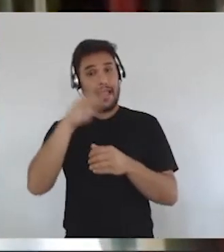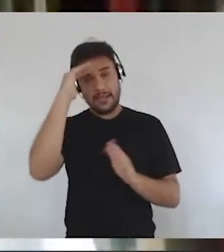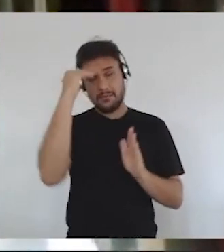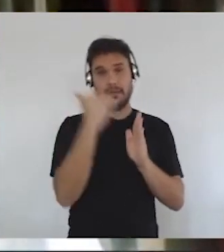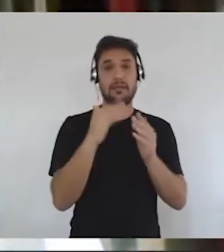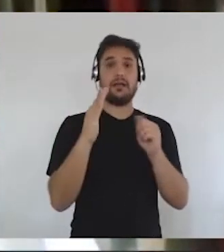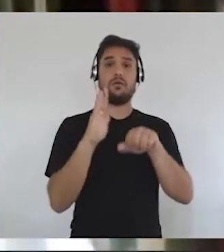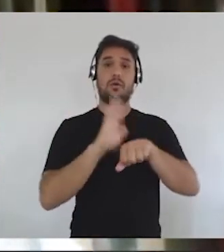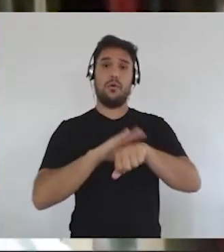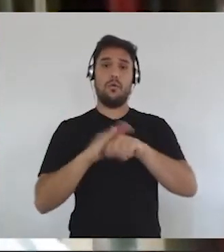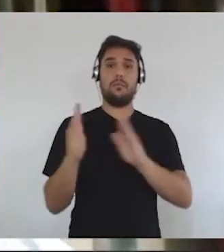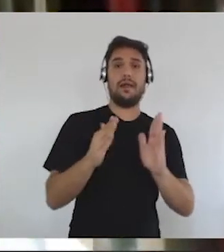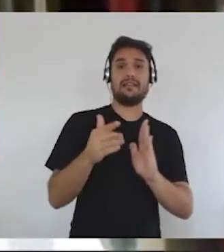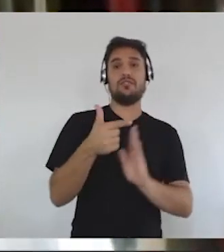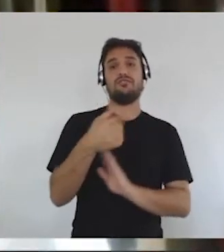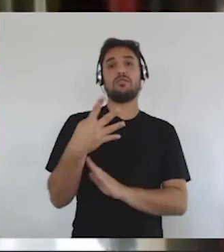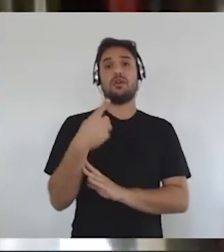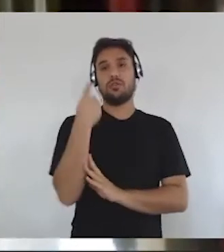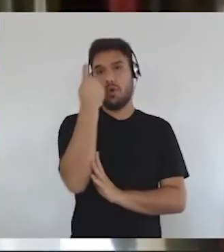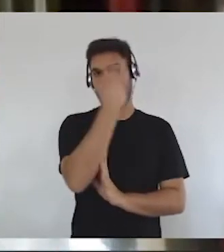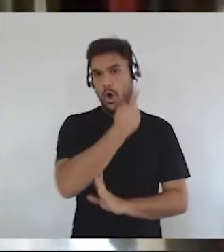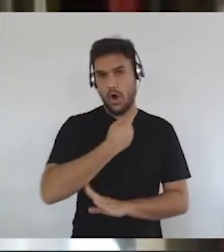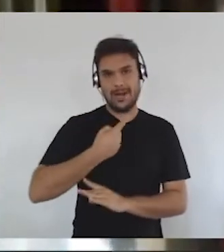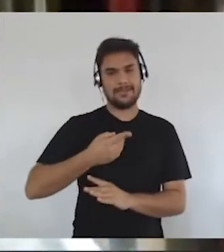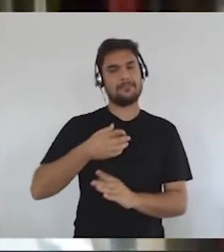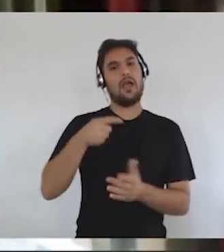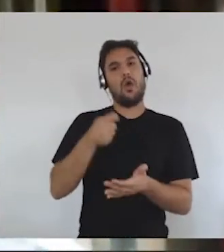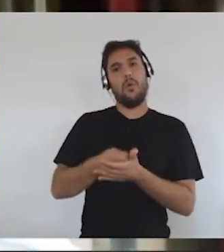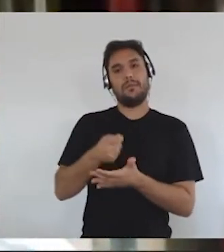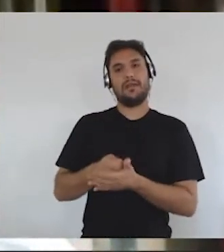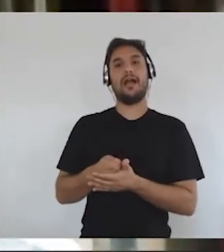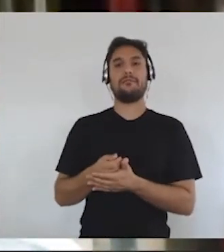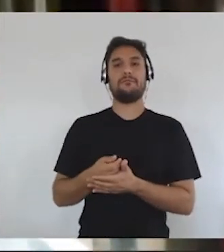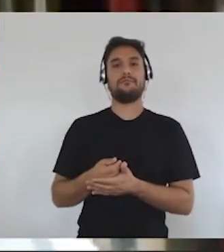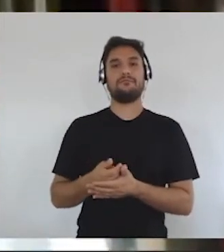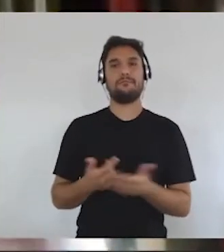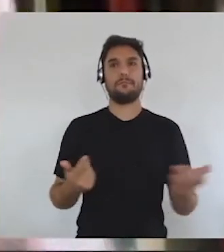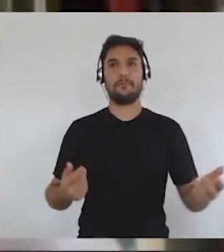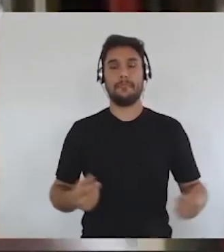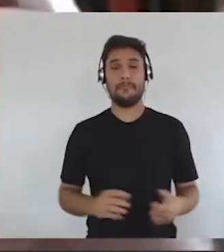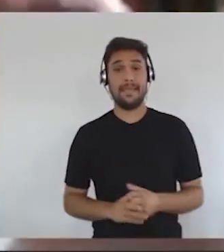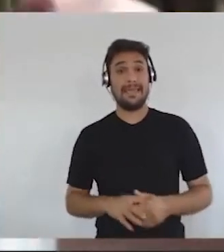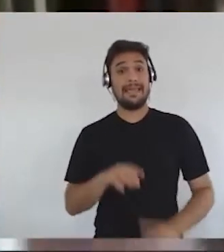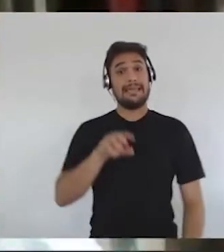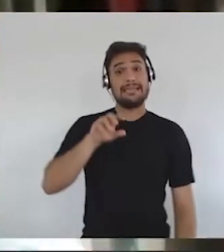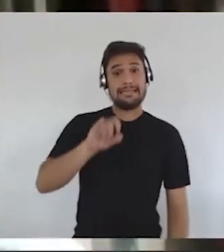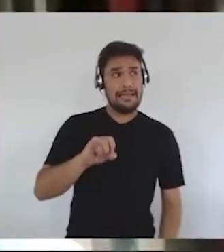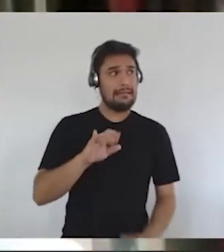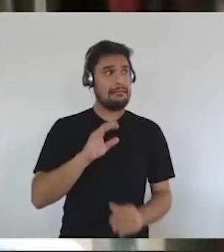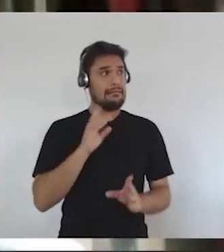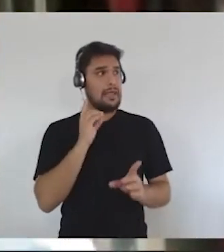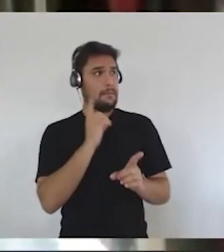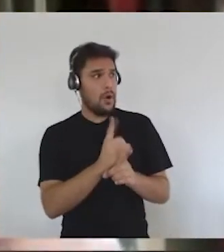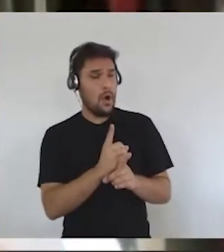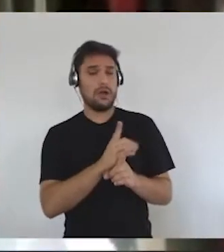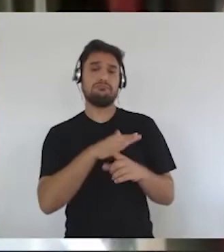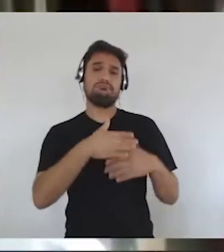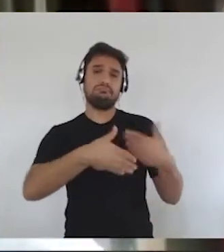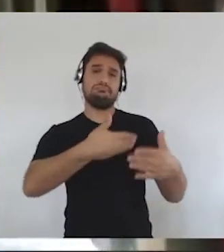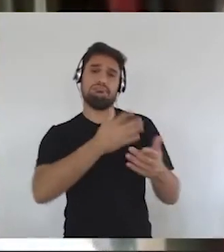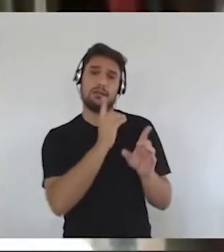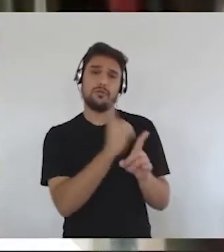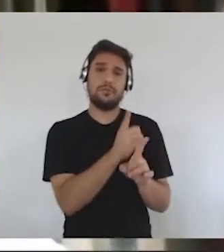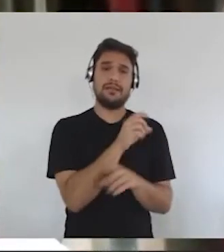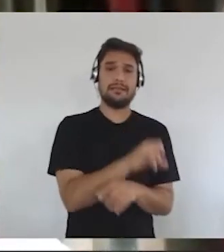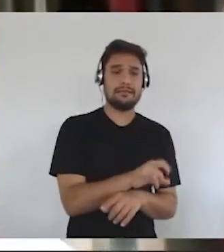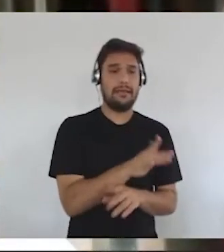é 24 horas. É o prazo exíguo das 24 horas. Então, depois que vai descobrir a cadeia do vírus, depois